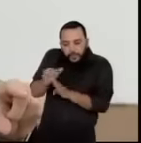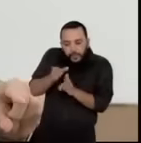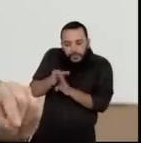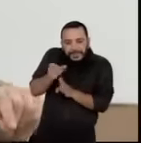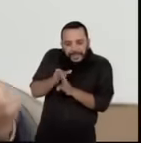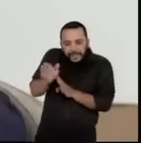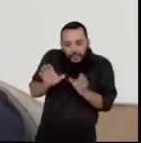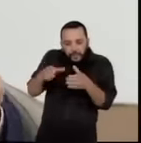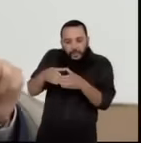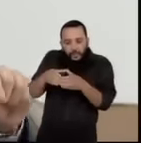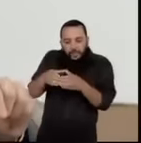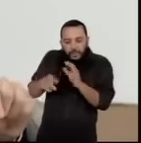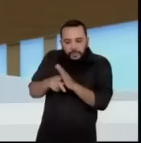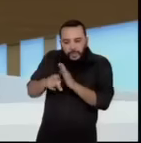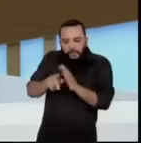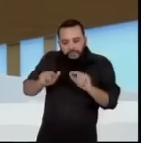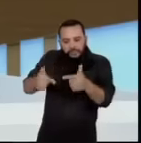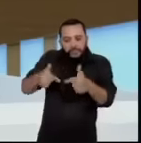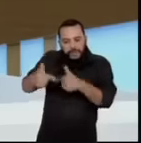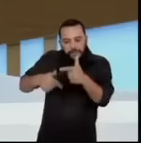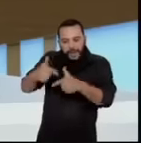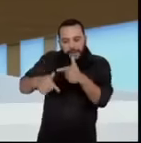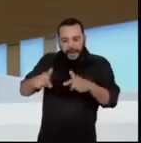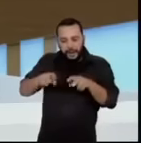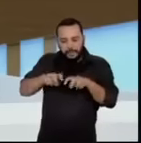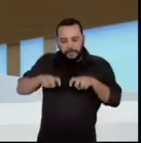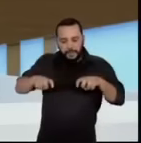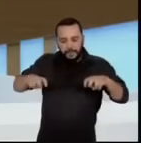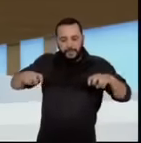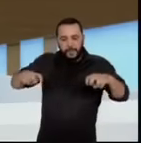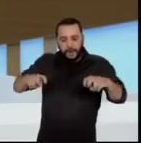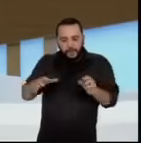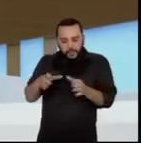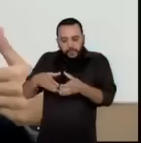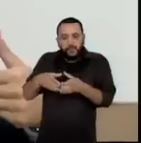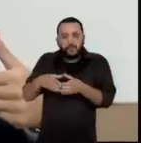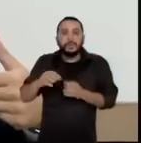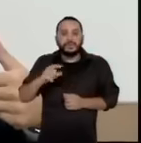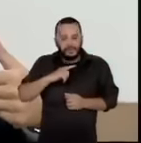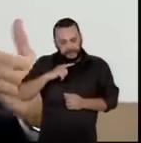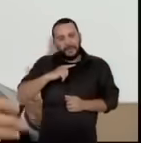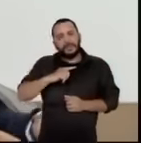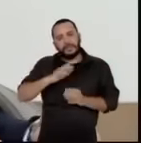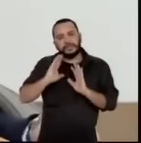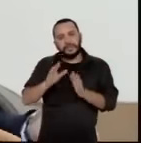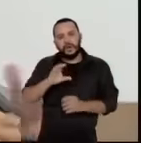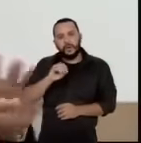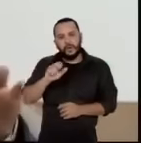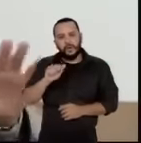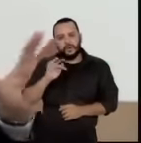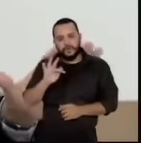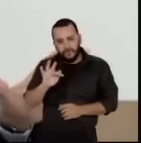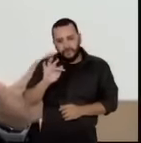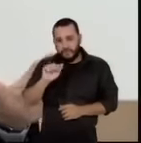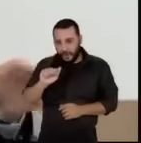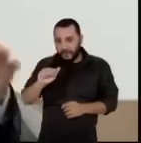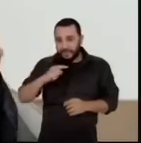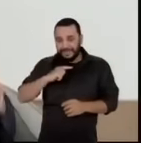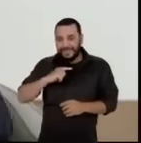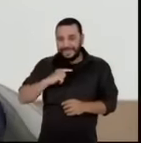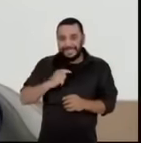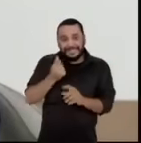grupo executivo com 7 cadeiras. O COFA, que atualmente se reúne semestralmente com o grupo,